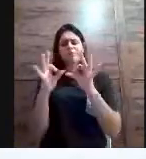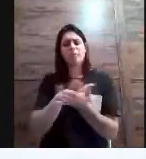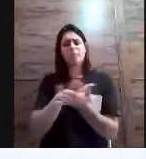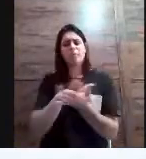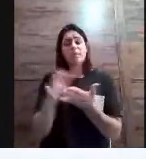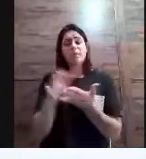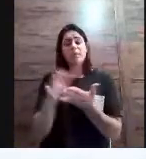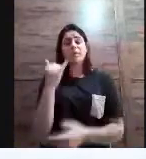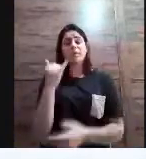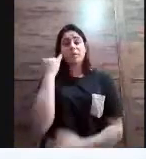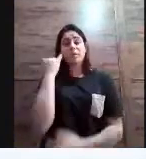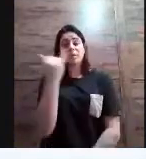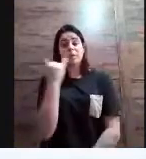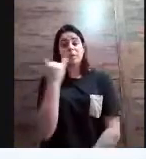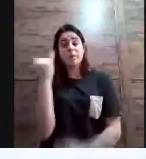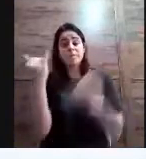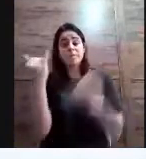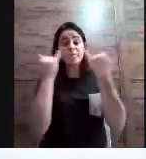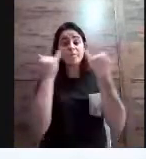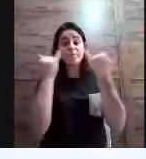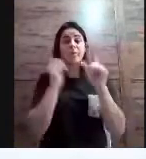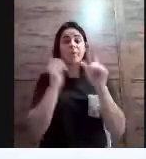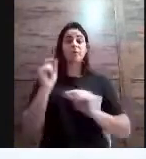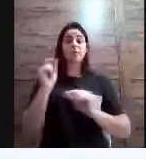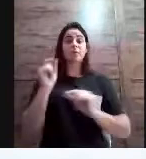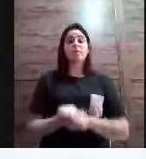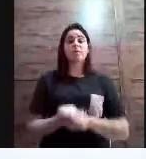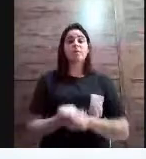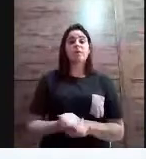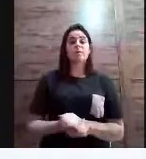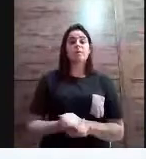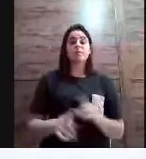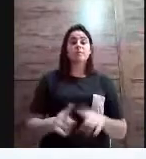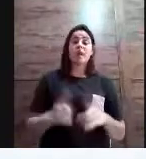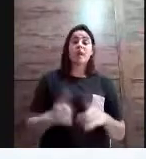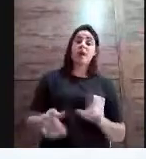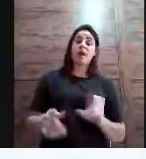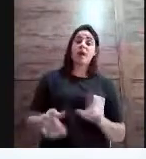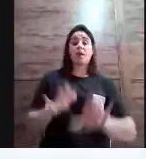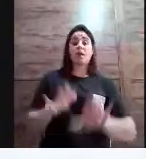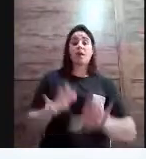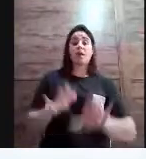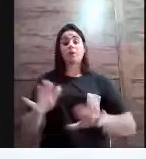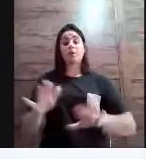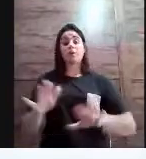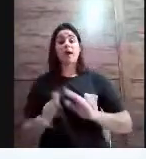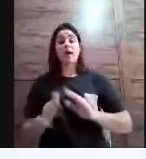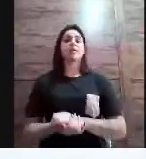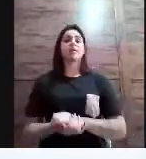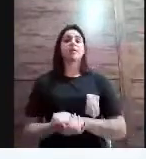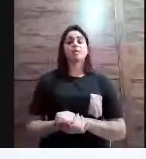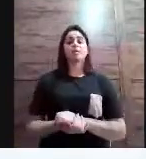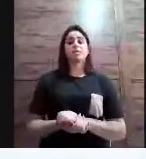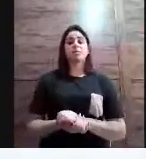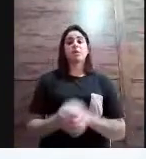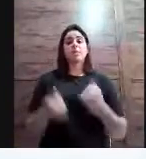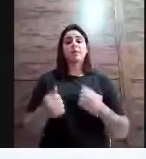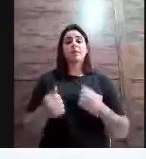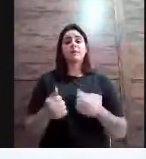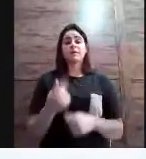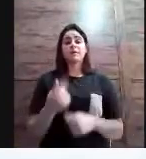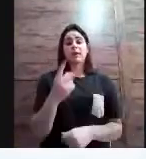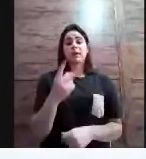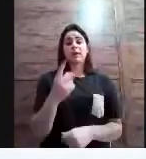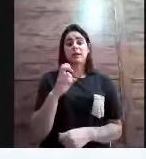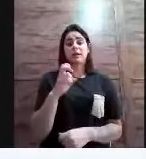deixa a gente bastante agoniado. Porque tem que ter assim 15 mil voos para poder entregar no